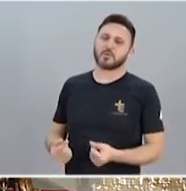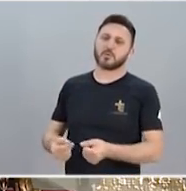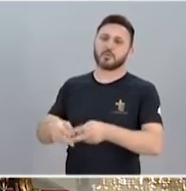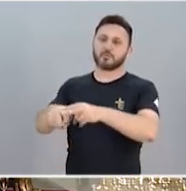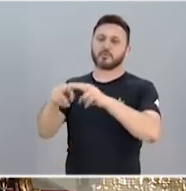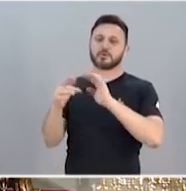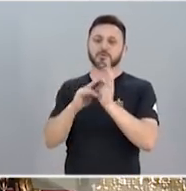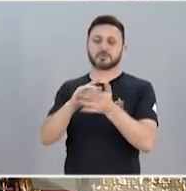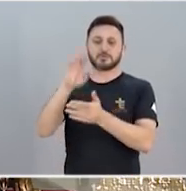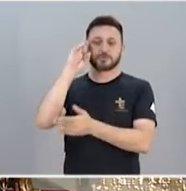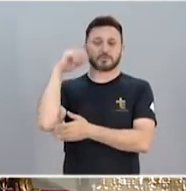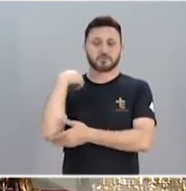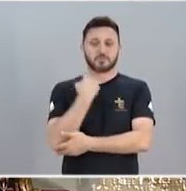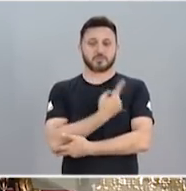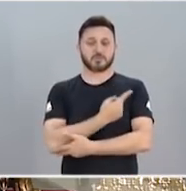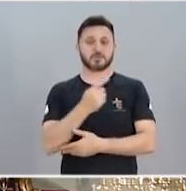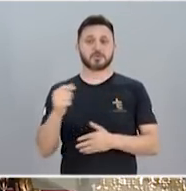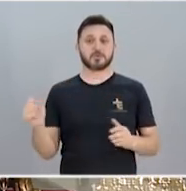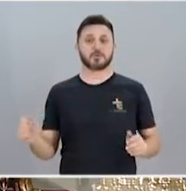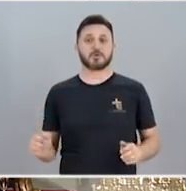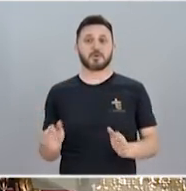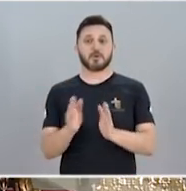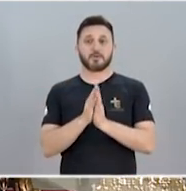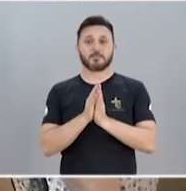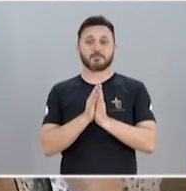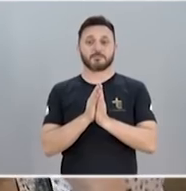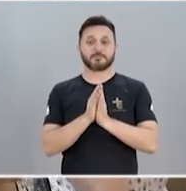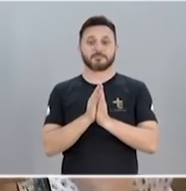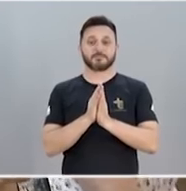Cristo nosso Senhor.